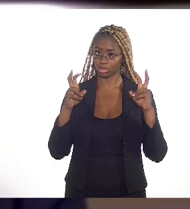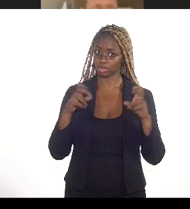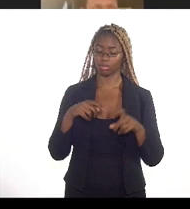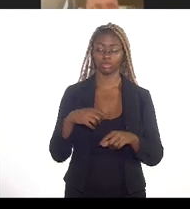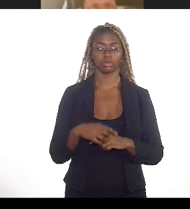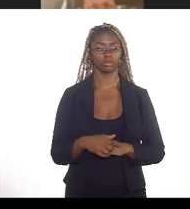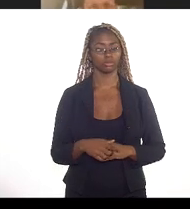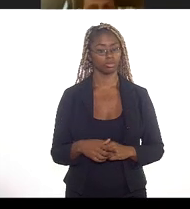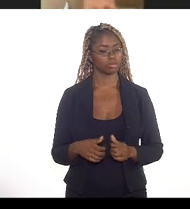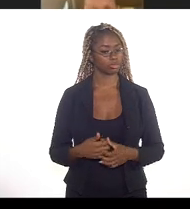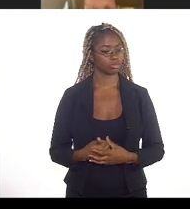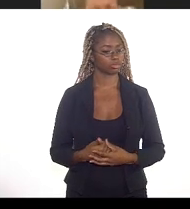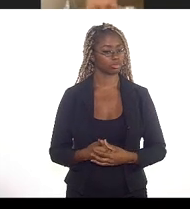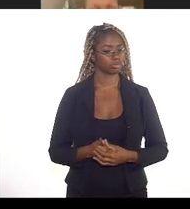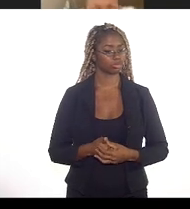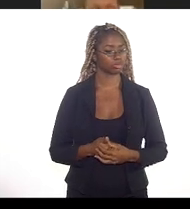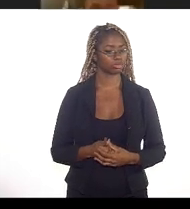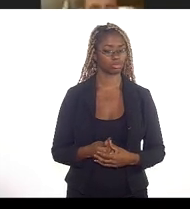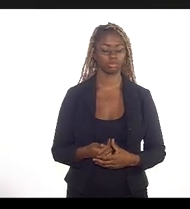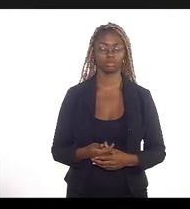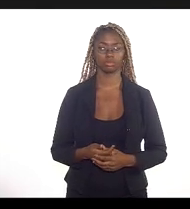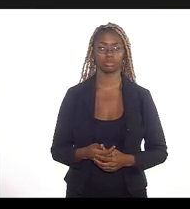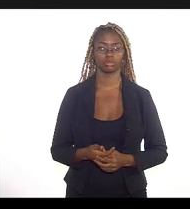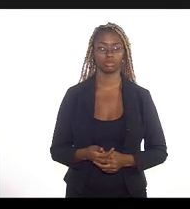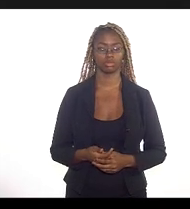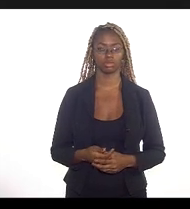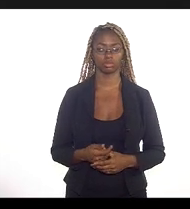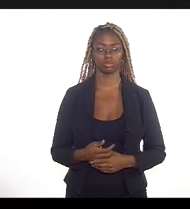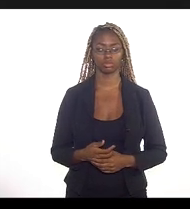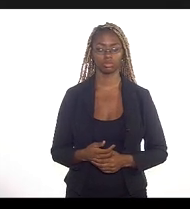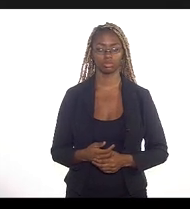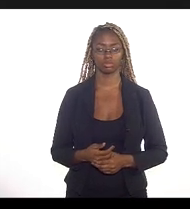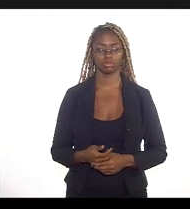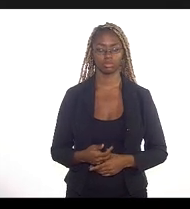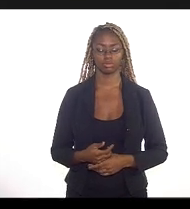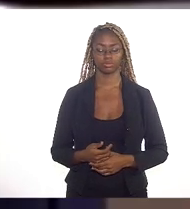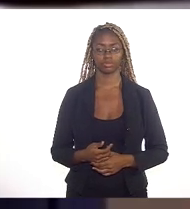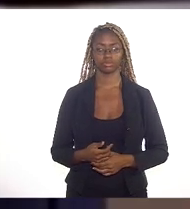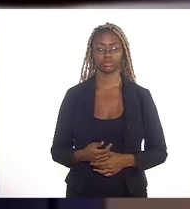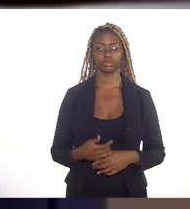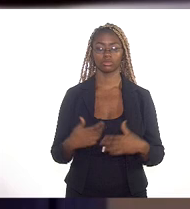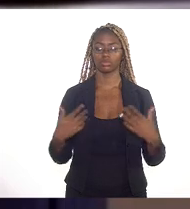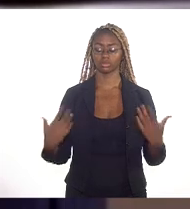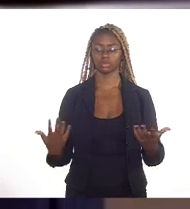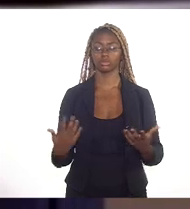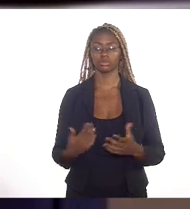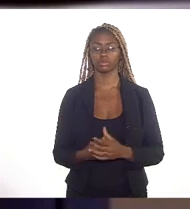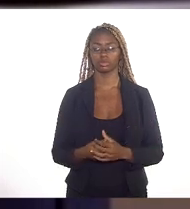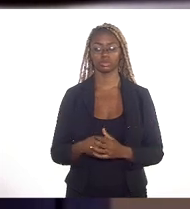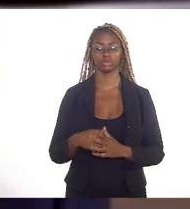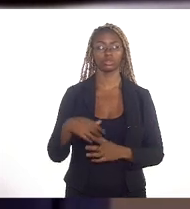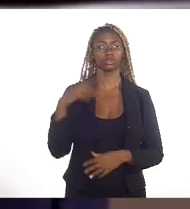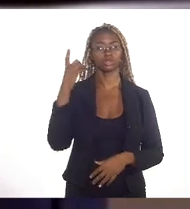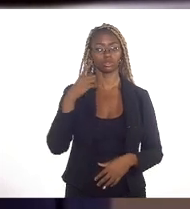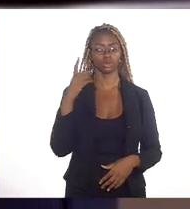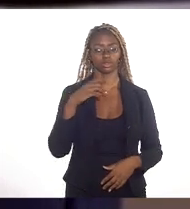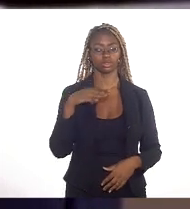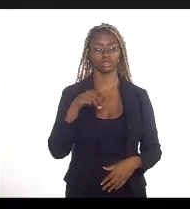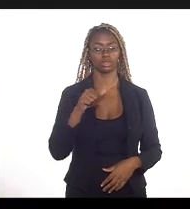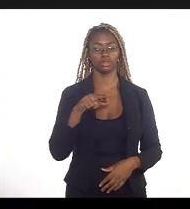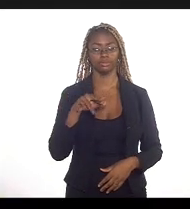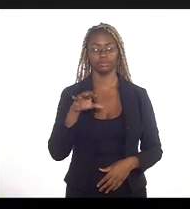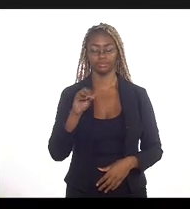Estou contemplado com o seu encaminhamento, presidente. Ok. Então, pela Comissão de Constituição e Justiça, deputado Márcio Pacheco.